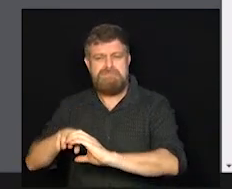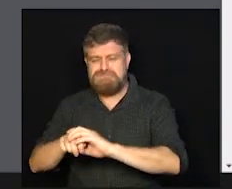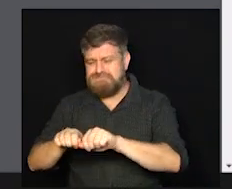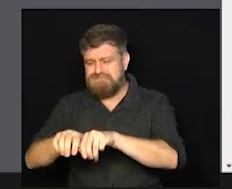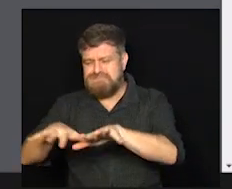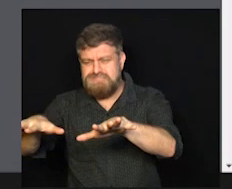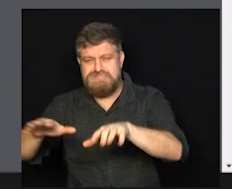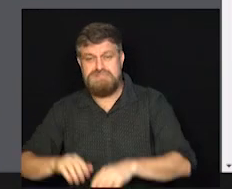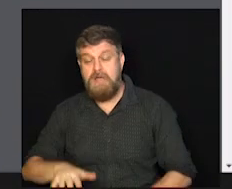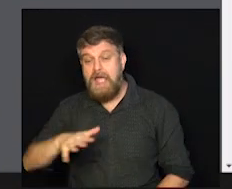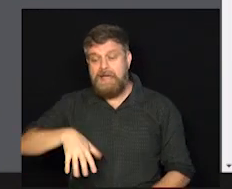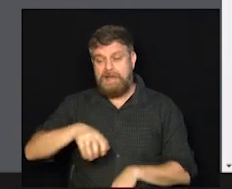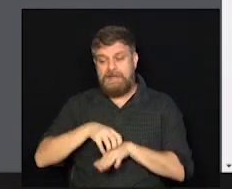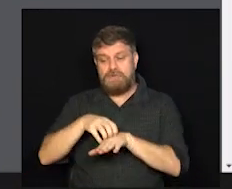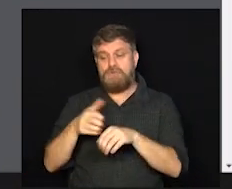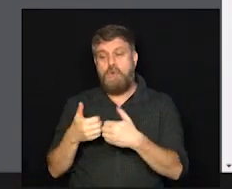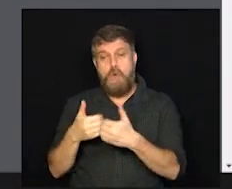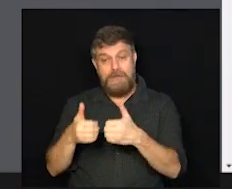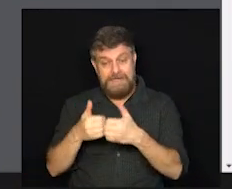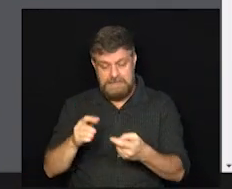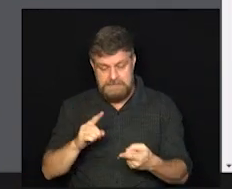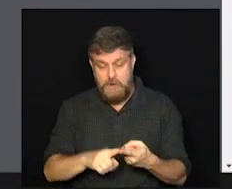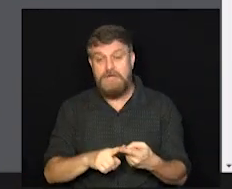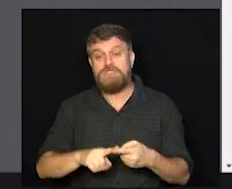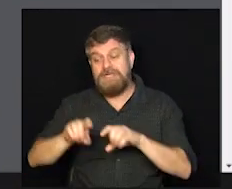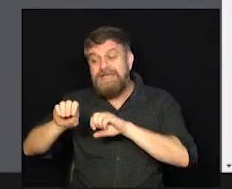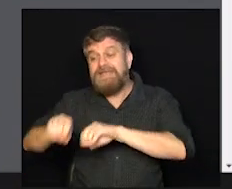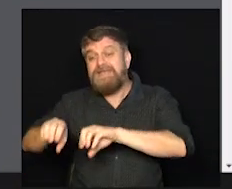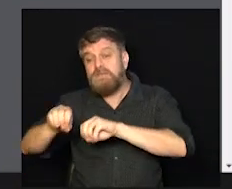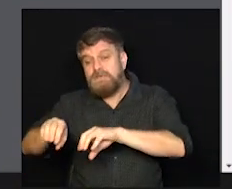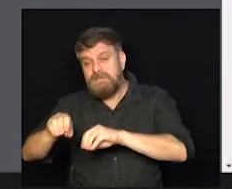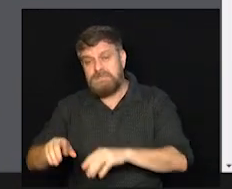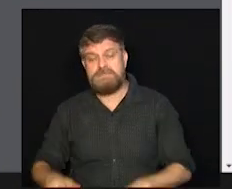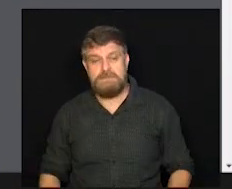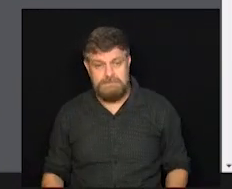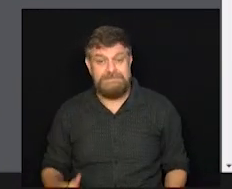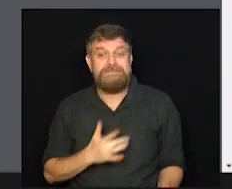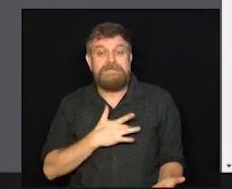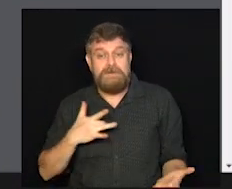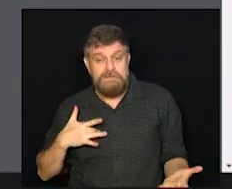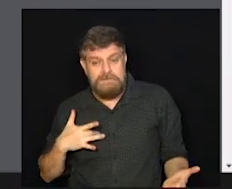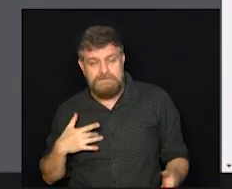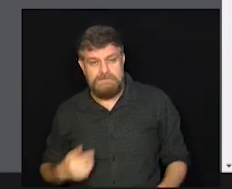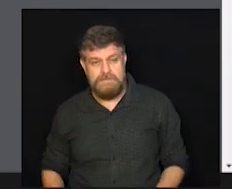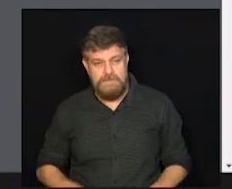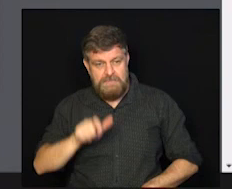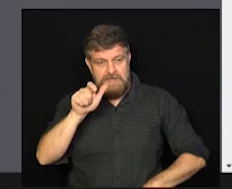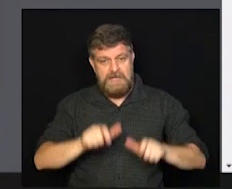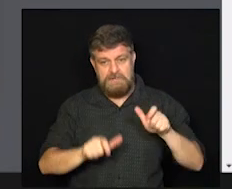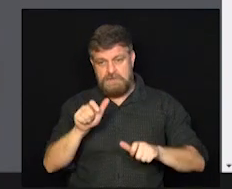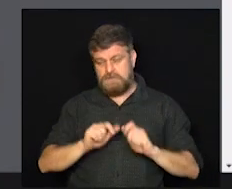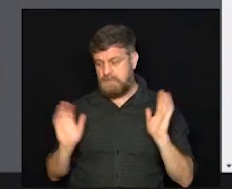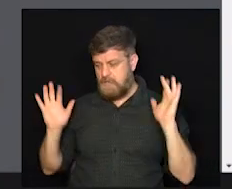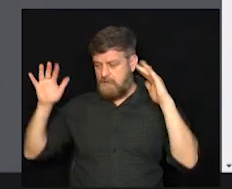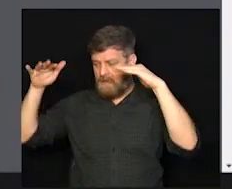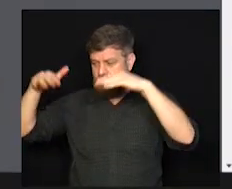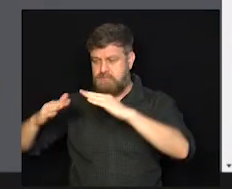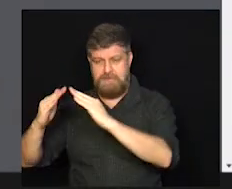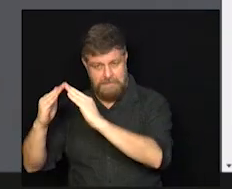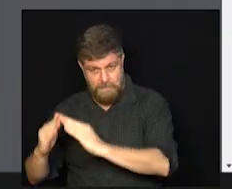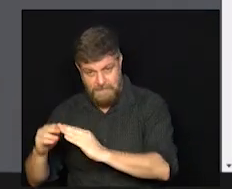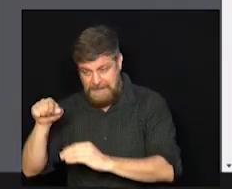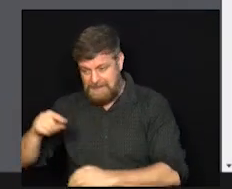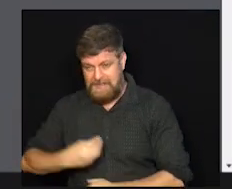educação. Mas ele aponta um dado positivo, que as pessoas que vieram morar na região do Campo Grande, trazendo a sua